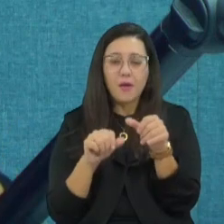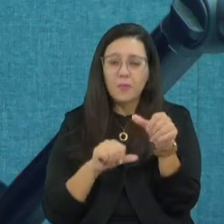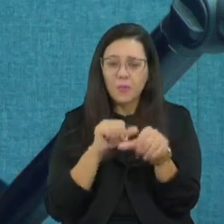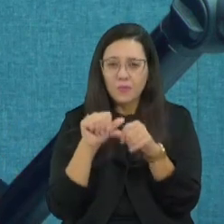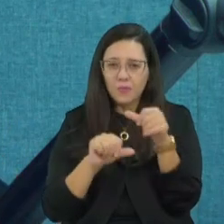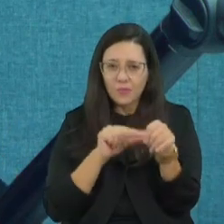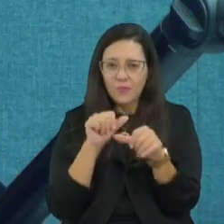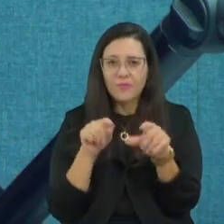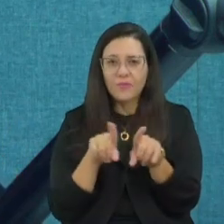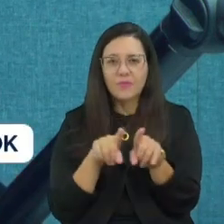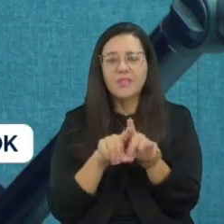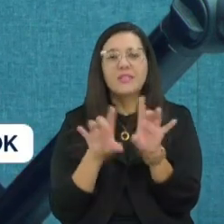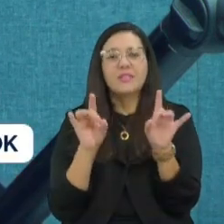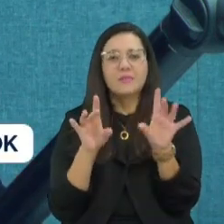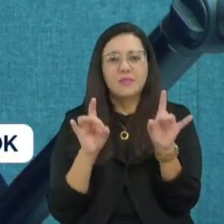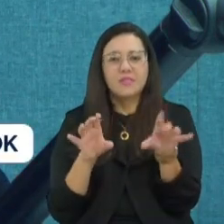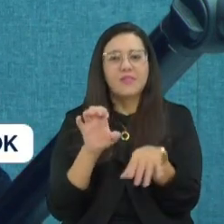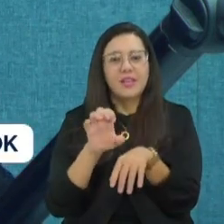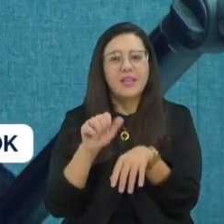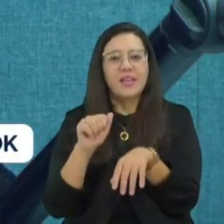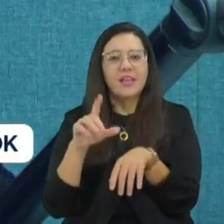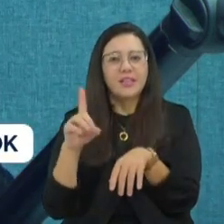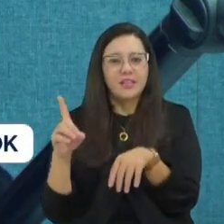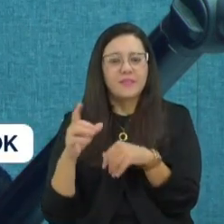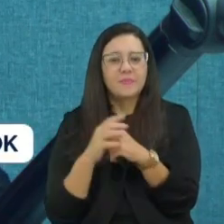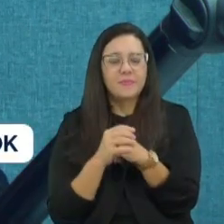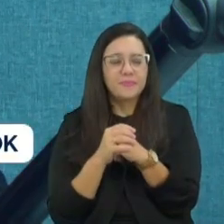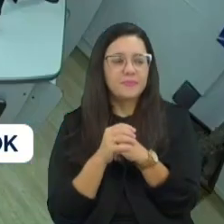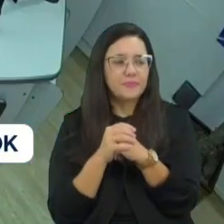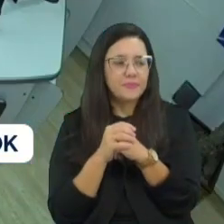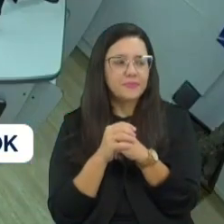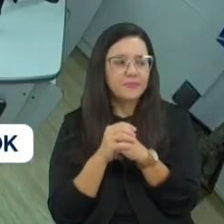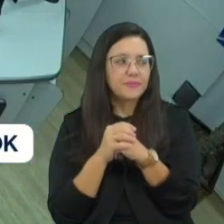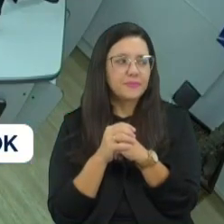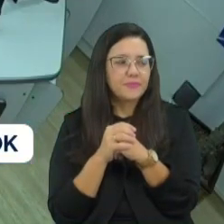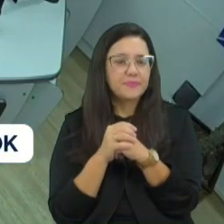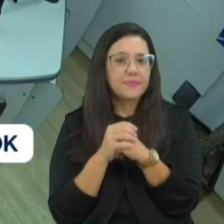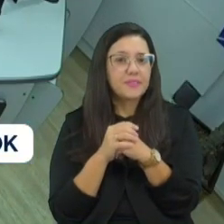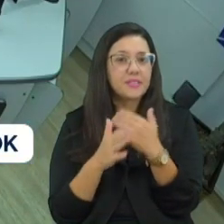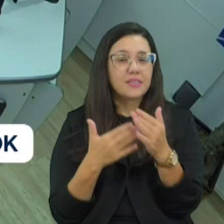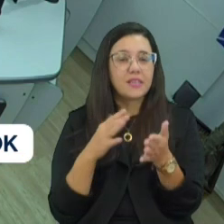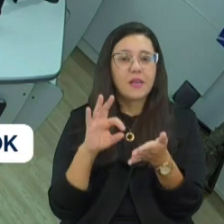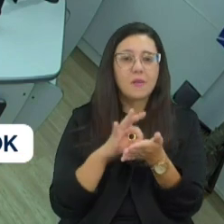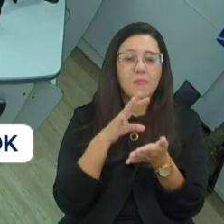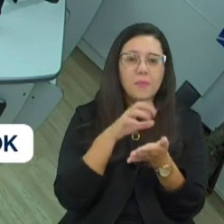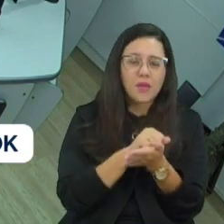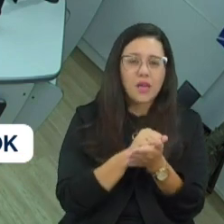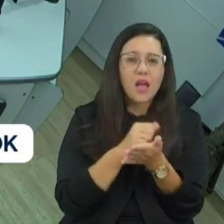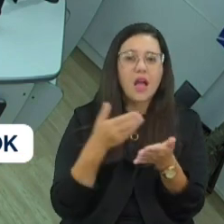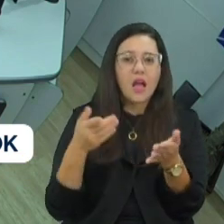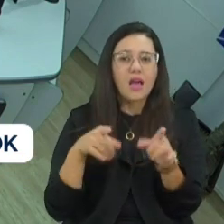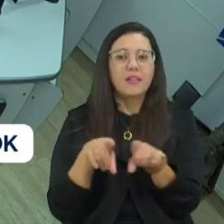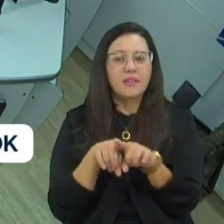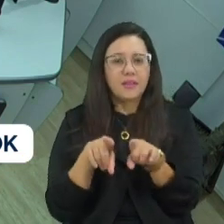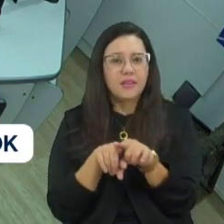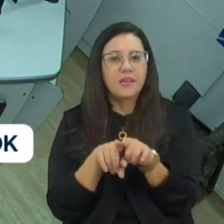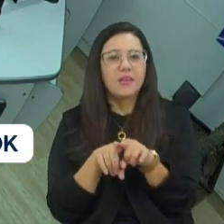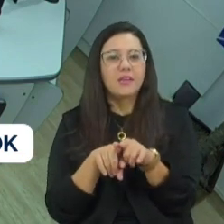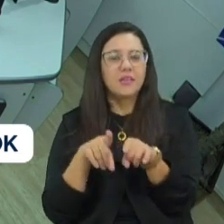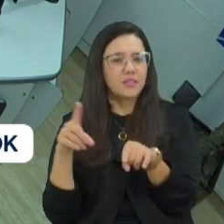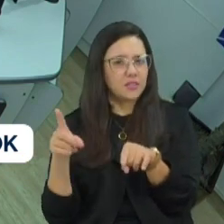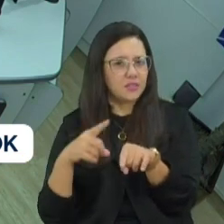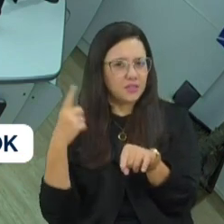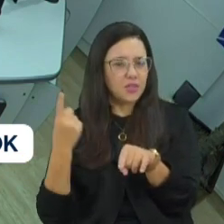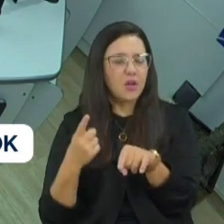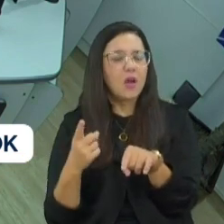remodulada, específica para o EAD. Certo. E sobre inscrição, né? Estamos no período aí de inscrições. Você disse, então, em